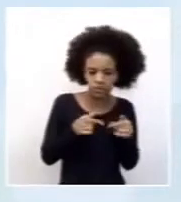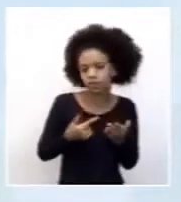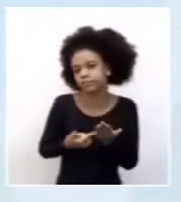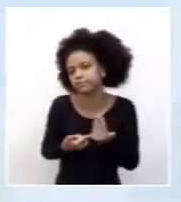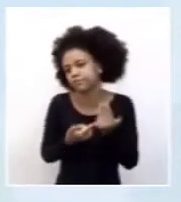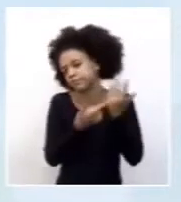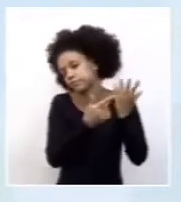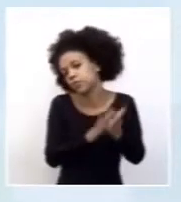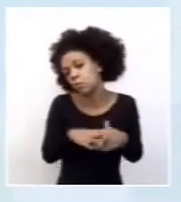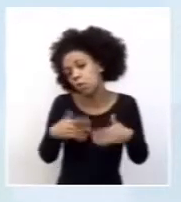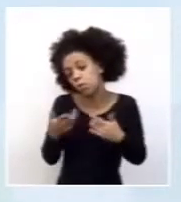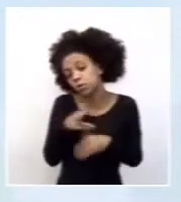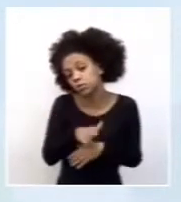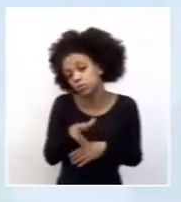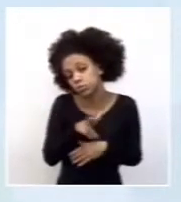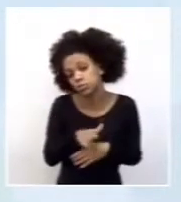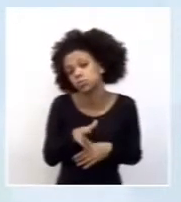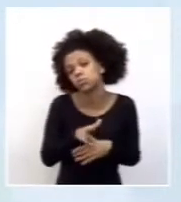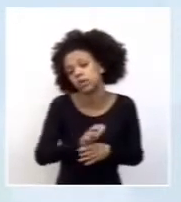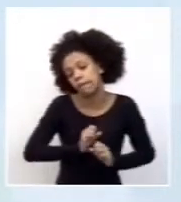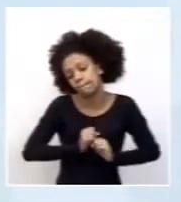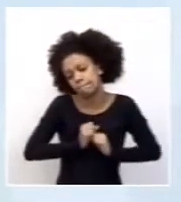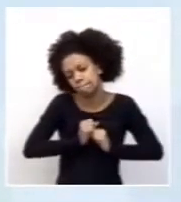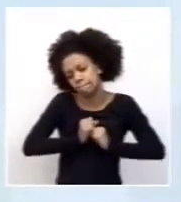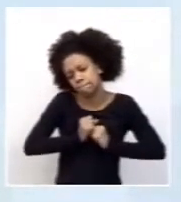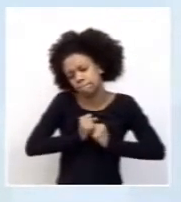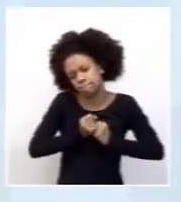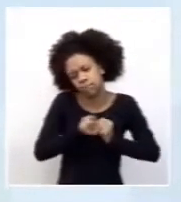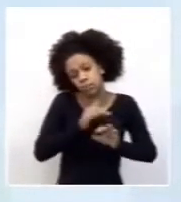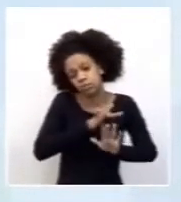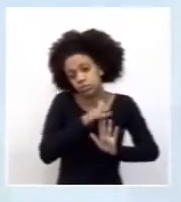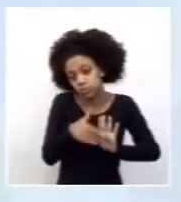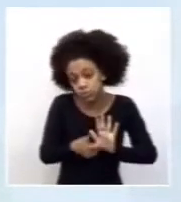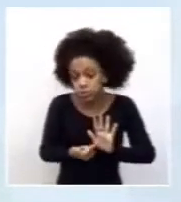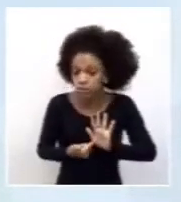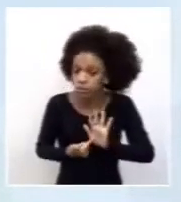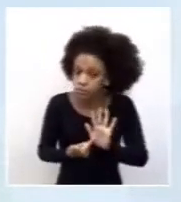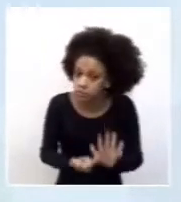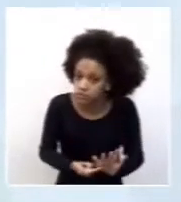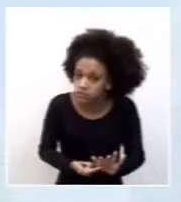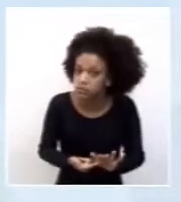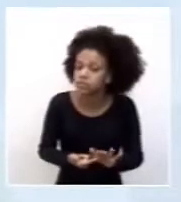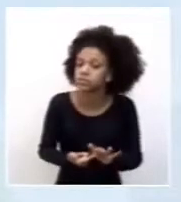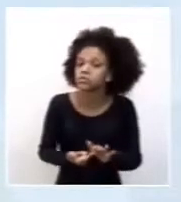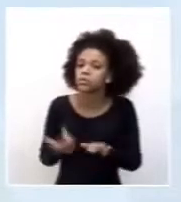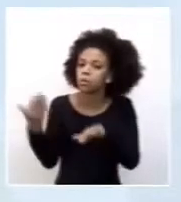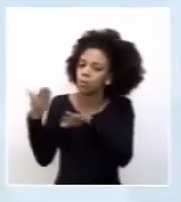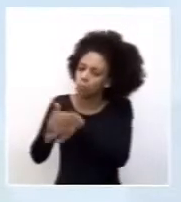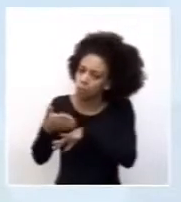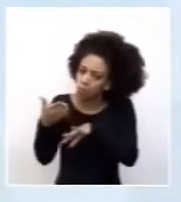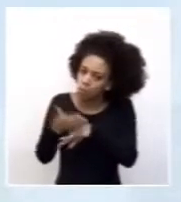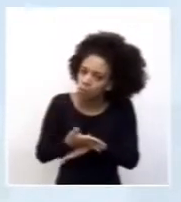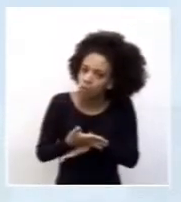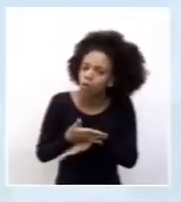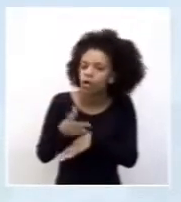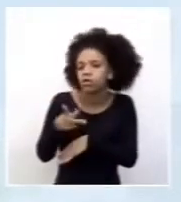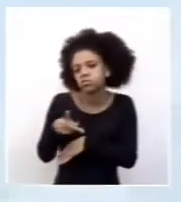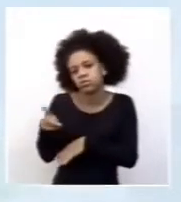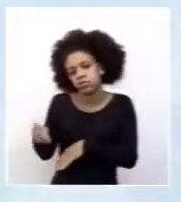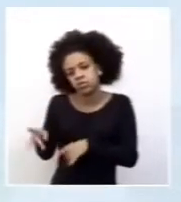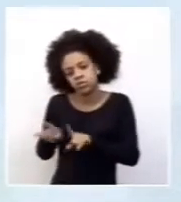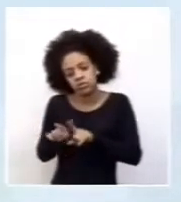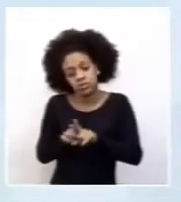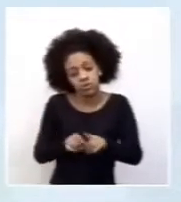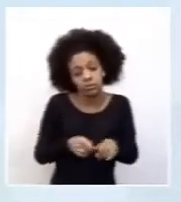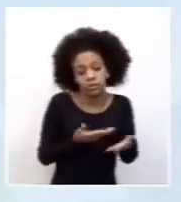quando utiliza toda a sua potencialidade, né, apresenta aspectos colaborativos entre os professores e os estudantes, como a troca